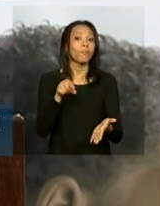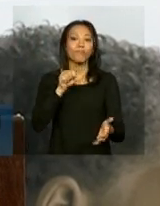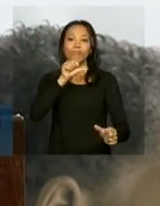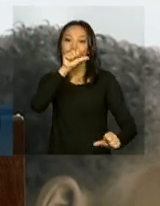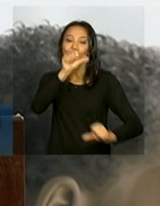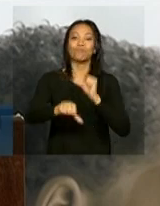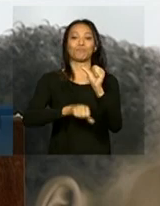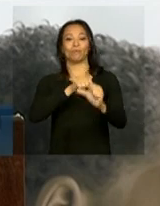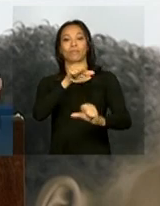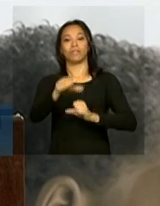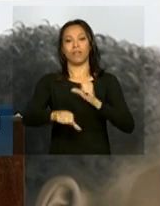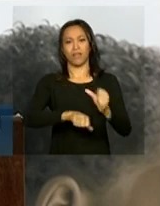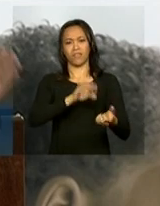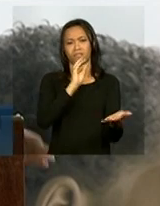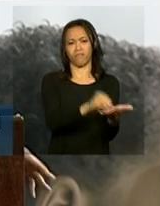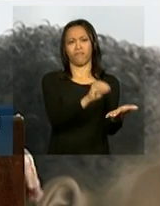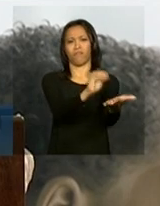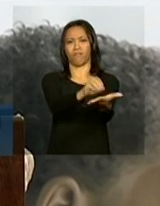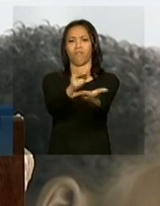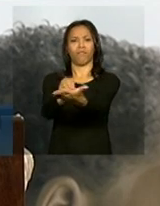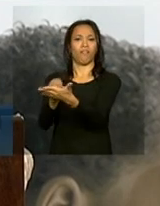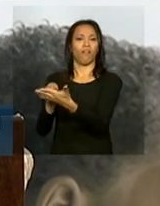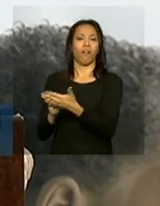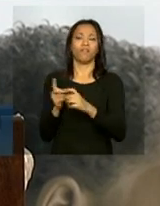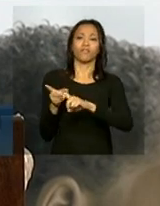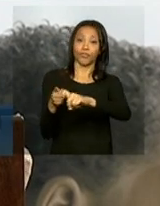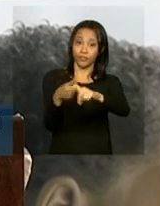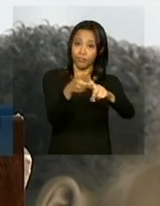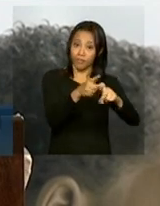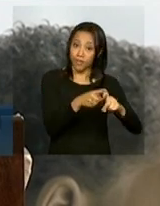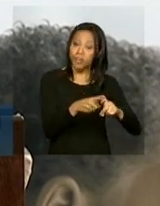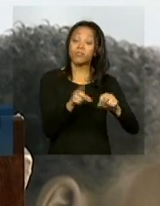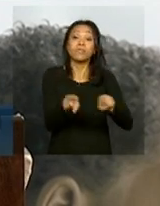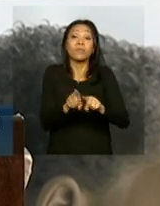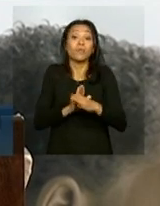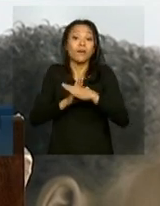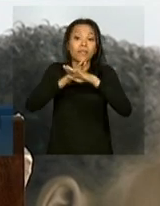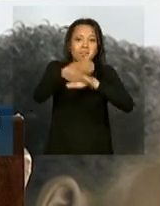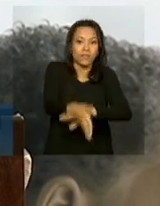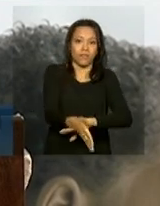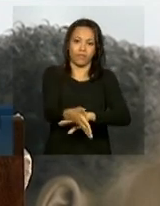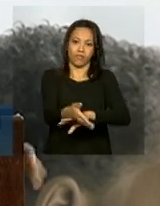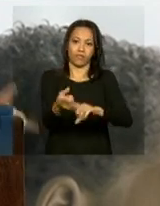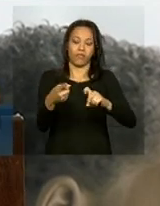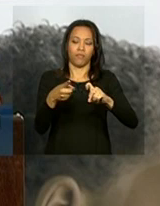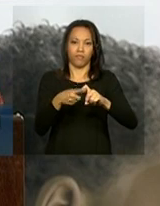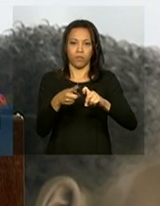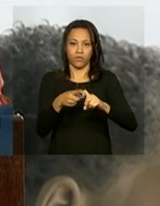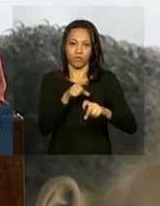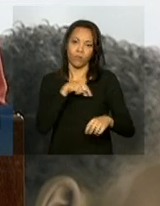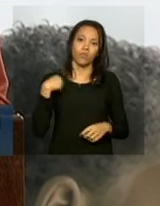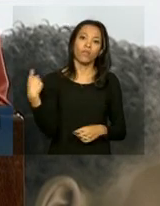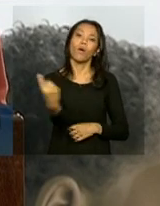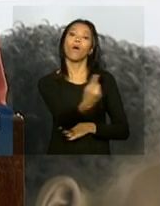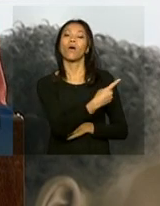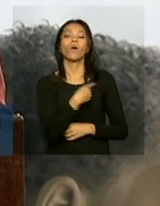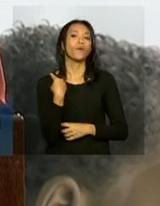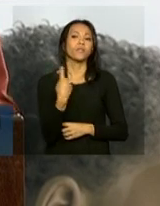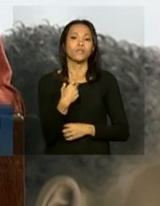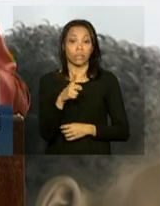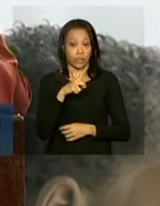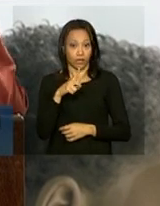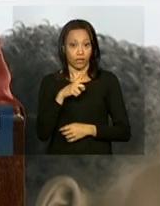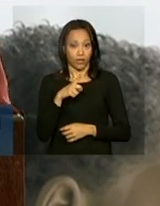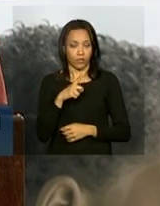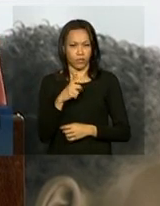esse quadro de distribuição desigual do acesso ao médico. Nós pretendemos que